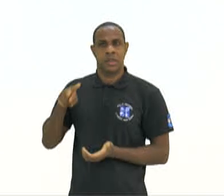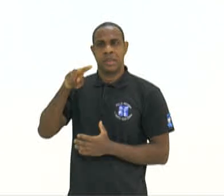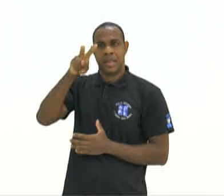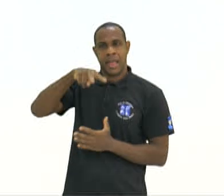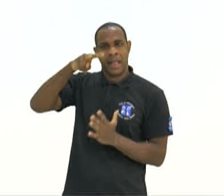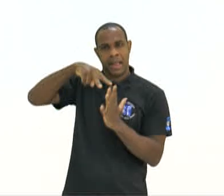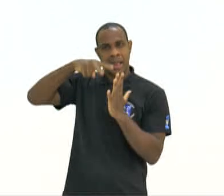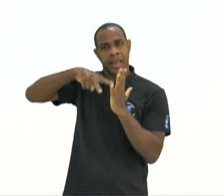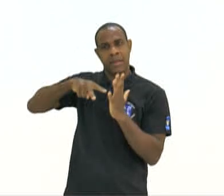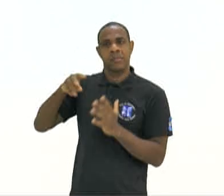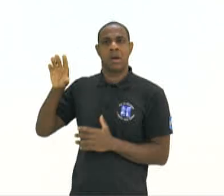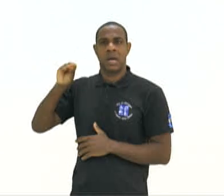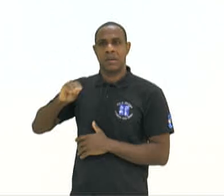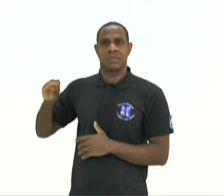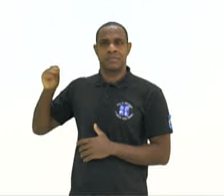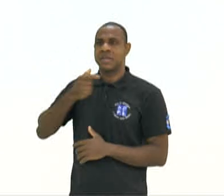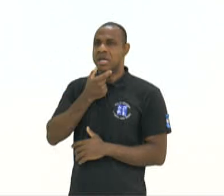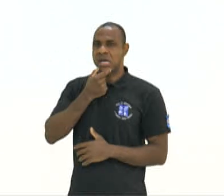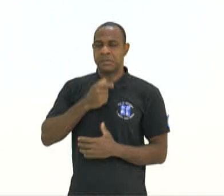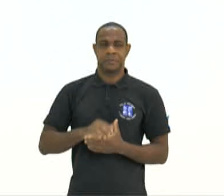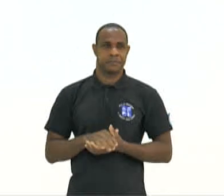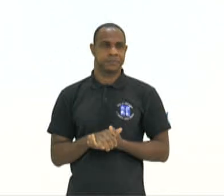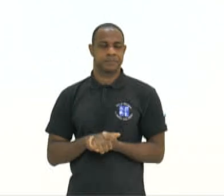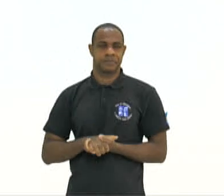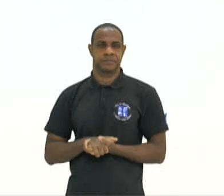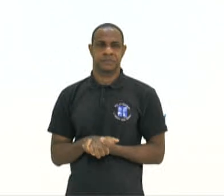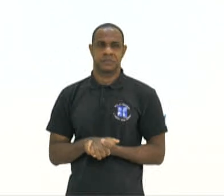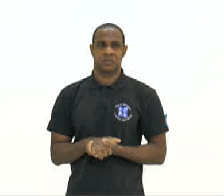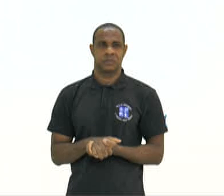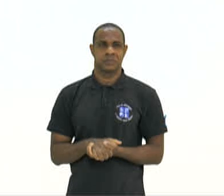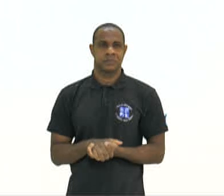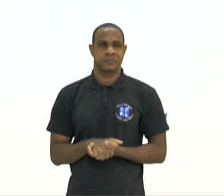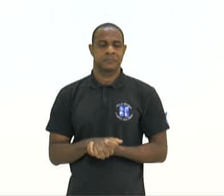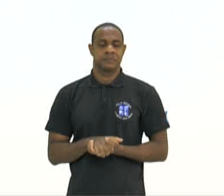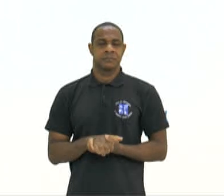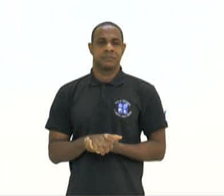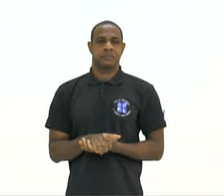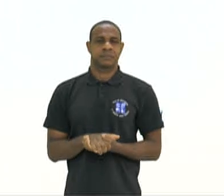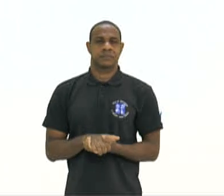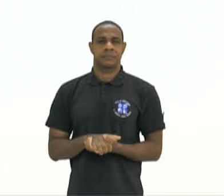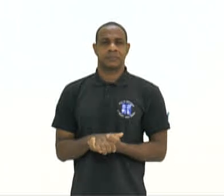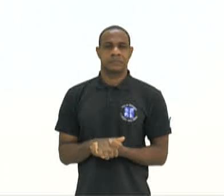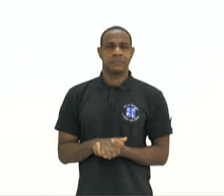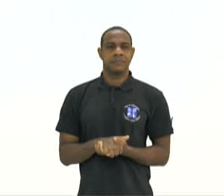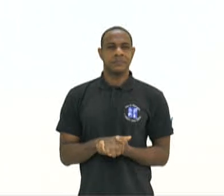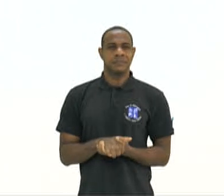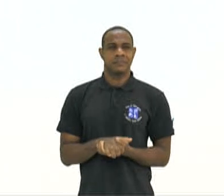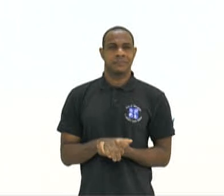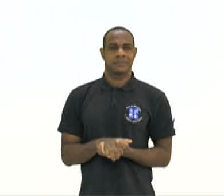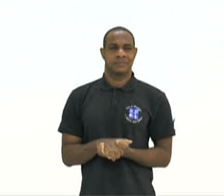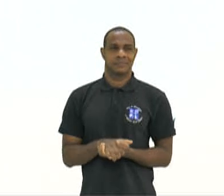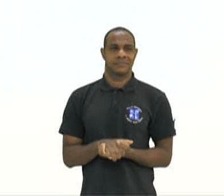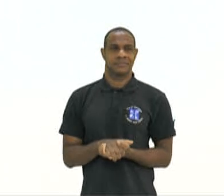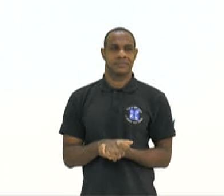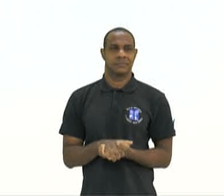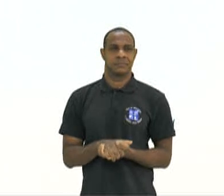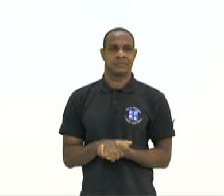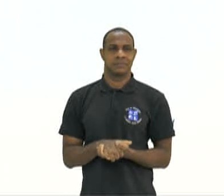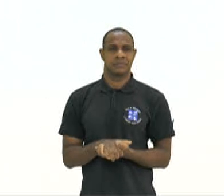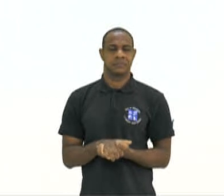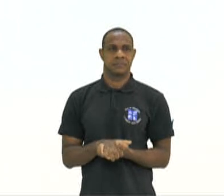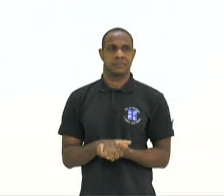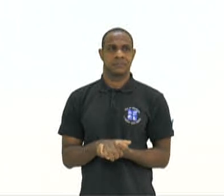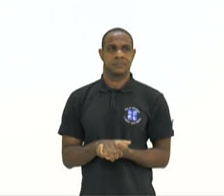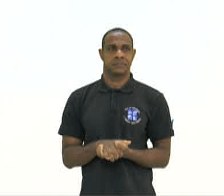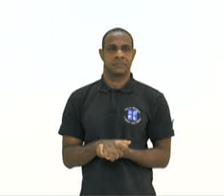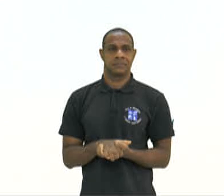was a free game which is open to the public. Third players have the option to pay a fee in order to upgrade to a premium